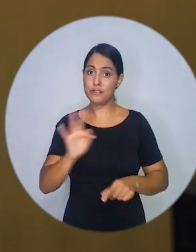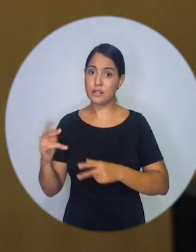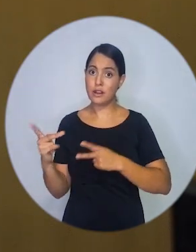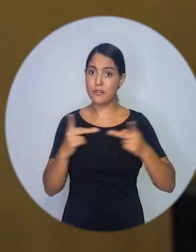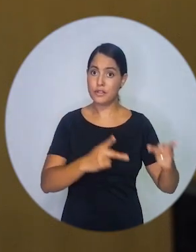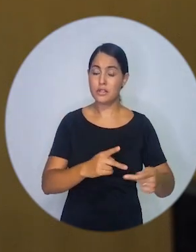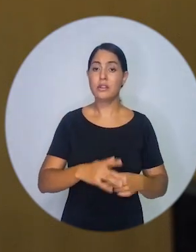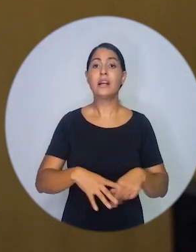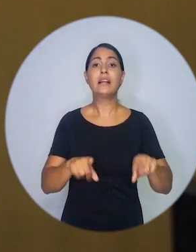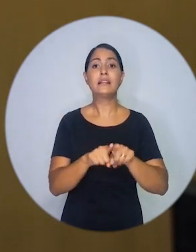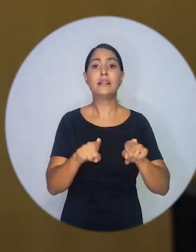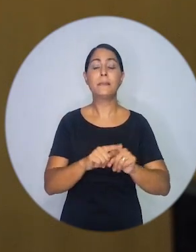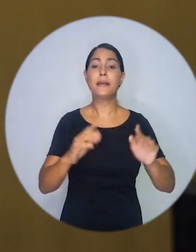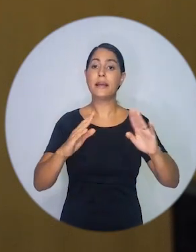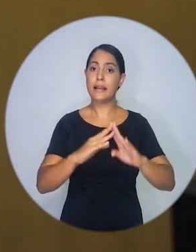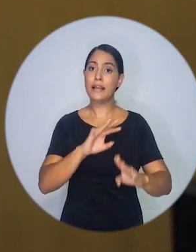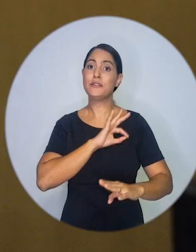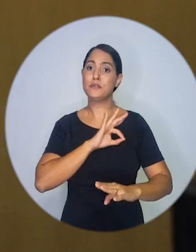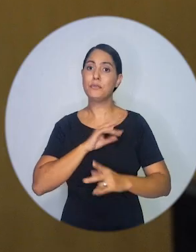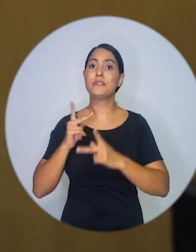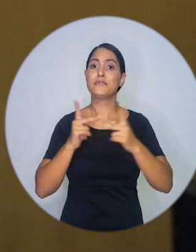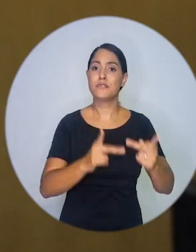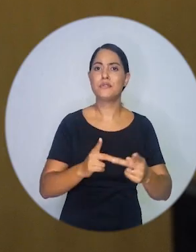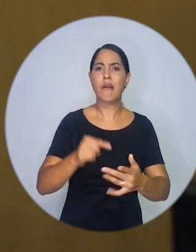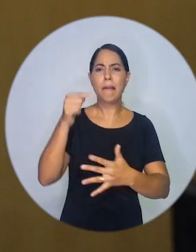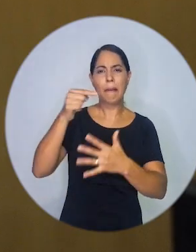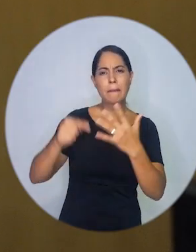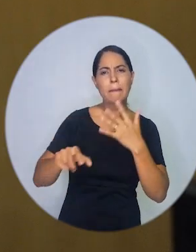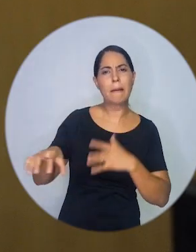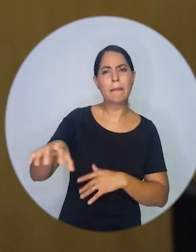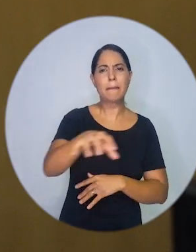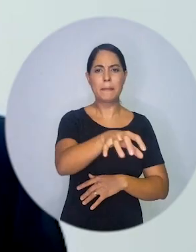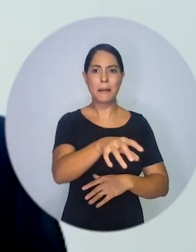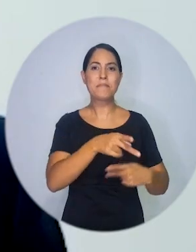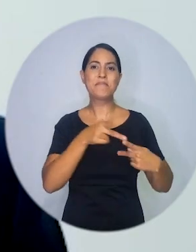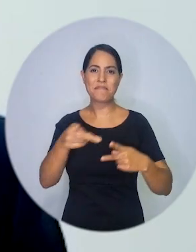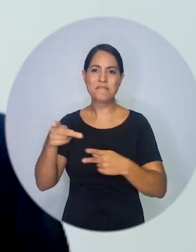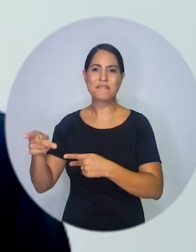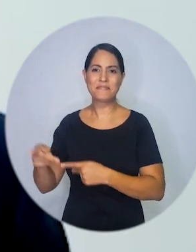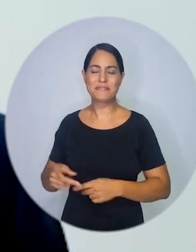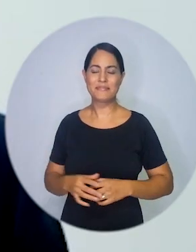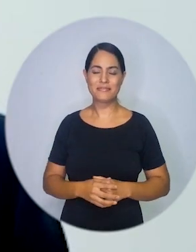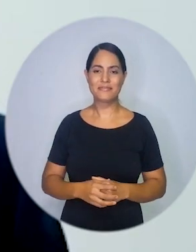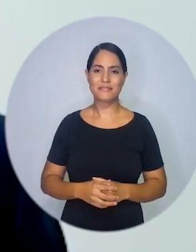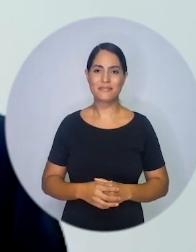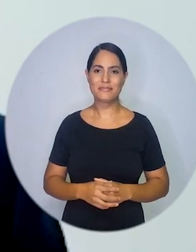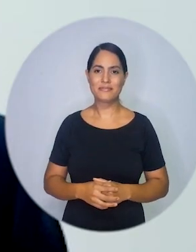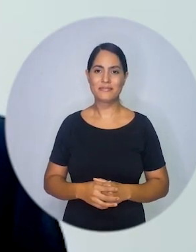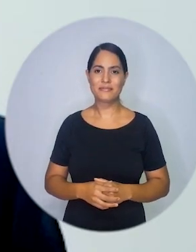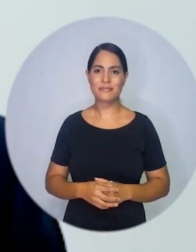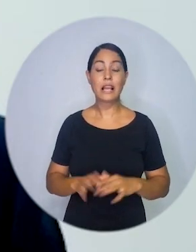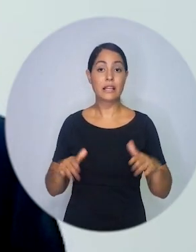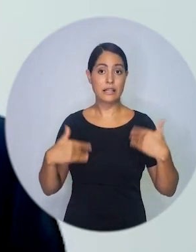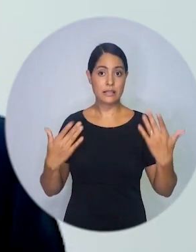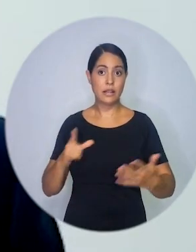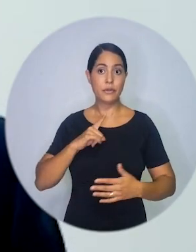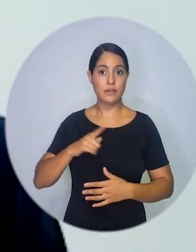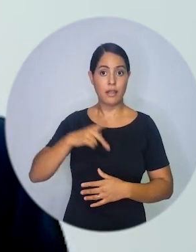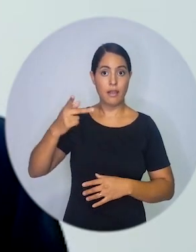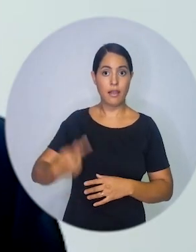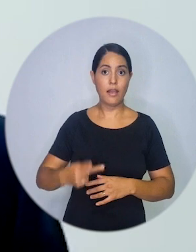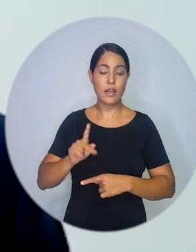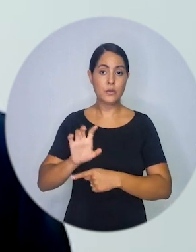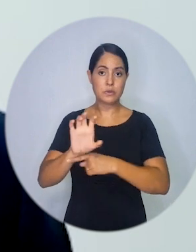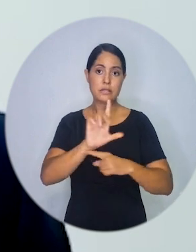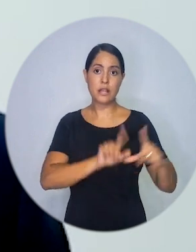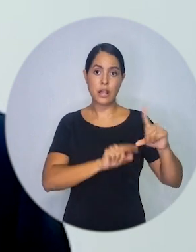a Administração Penitenciária do Estado e outras entidades. Confira. Tivemos a Caravana Nacional de Prerrogativas aqui no estado do